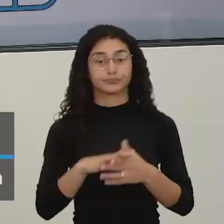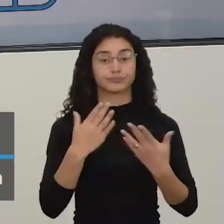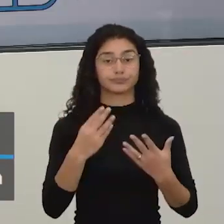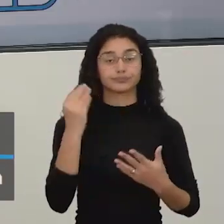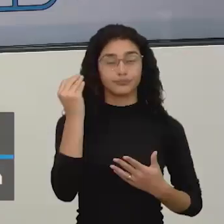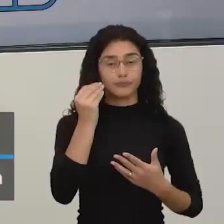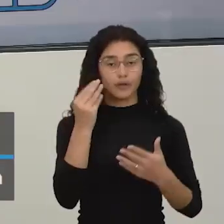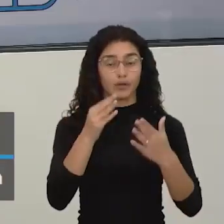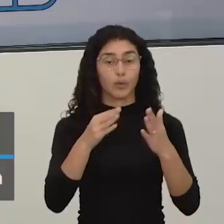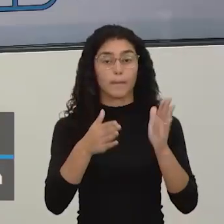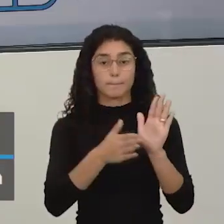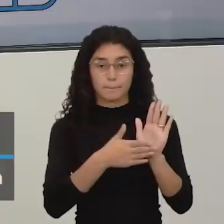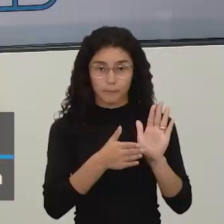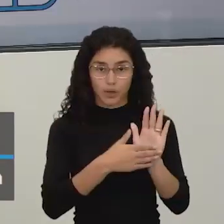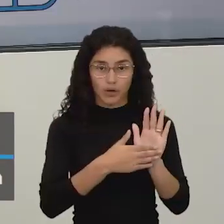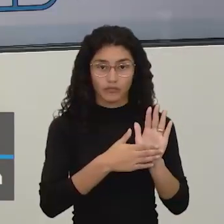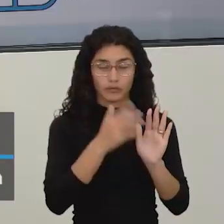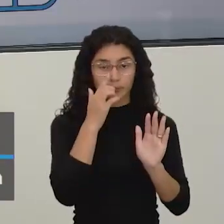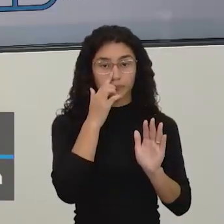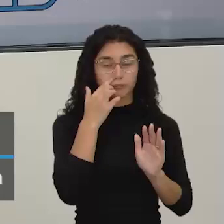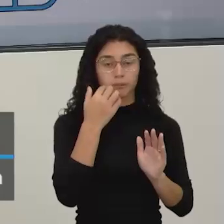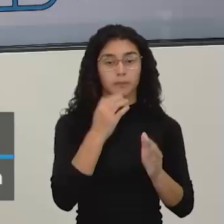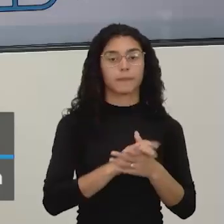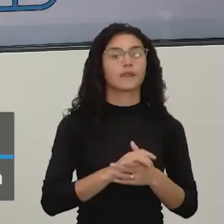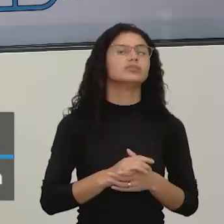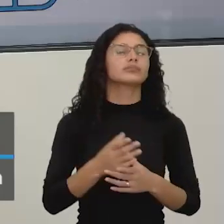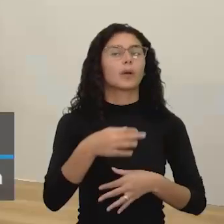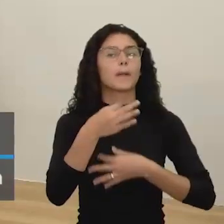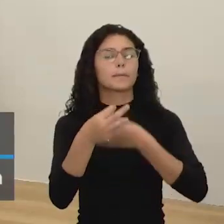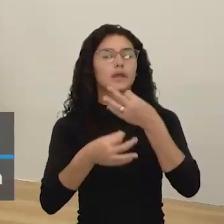que comprova a hipótese